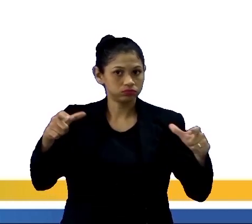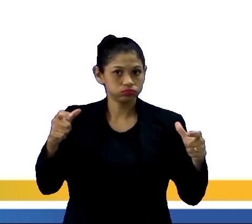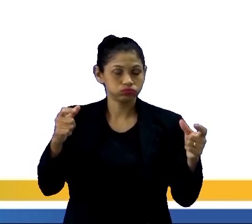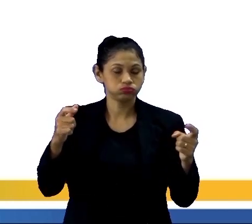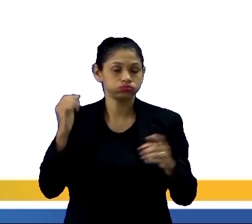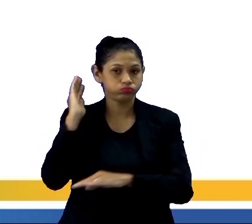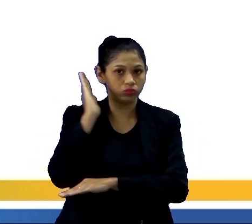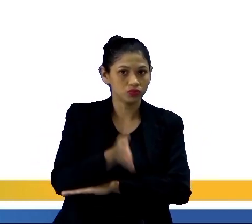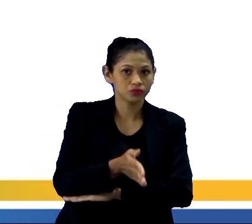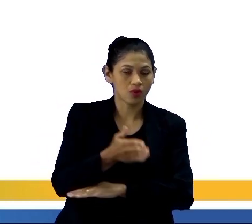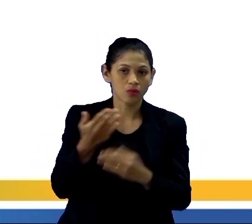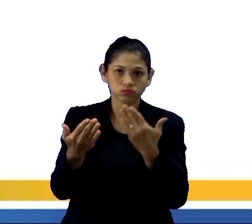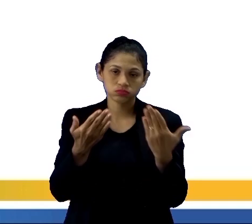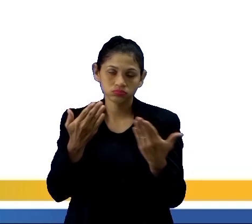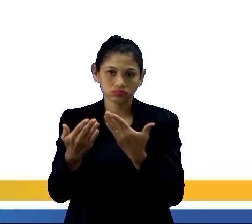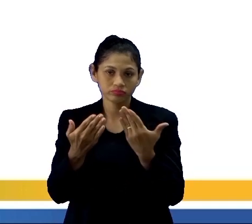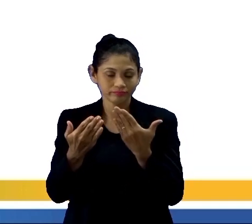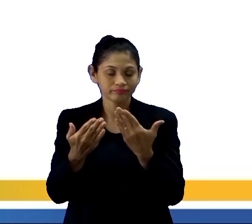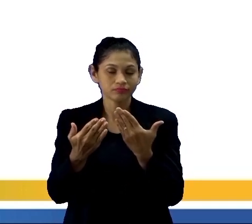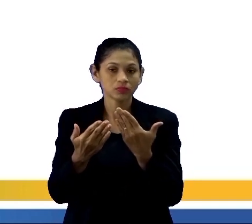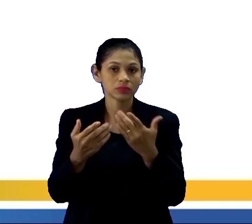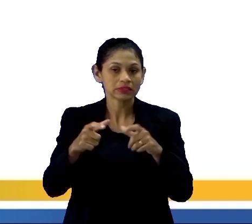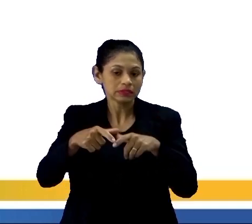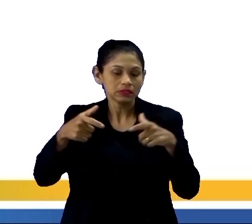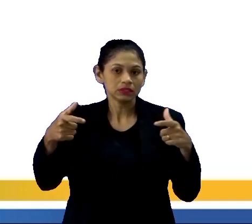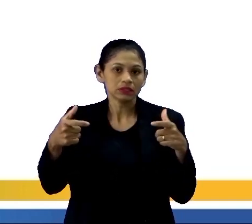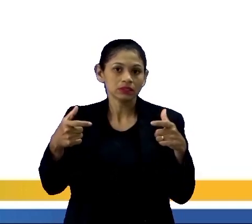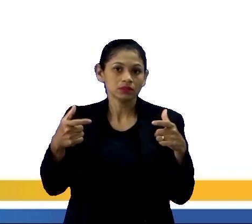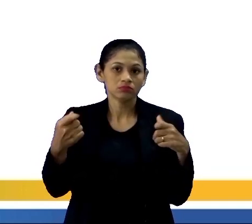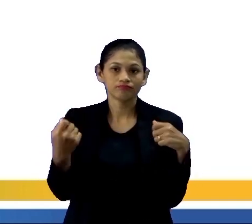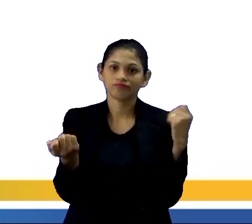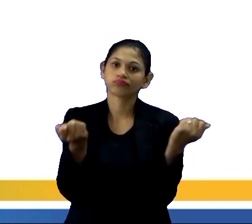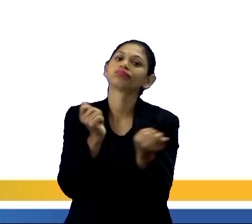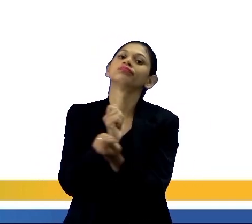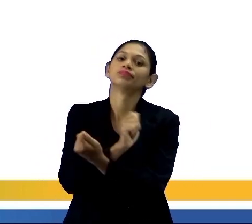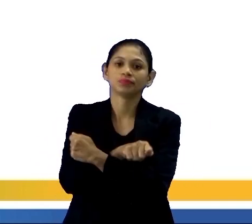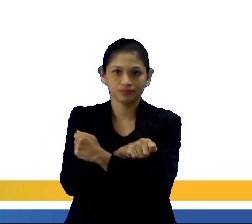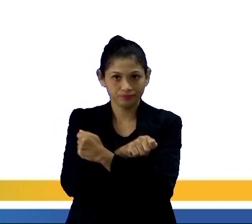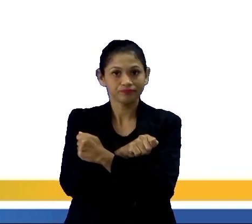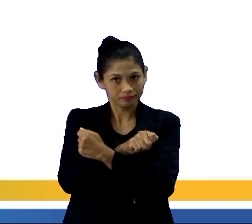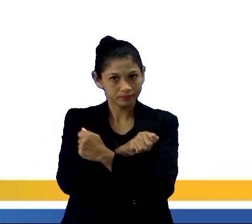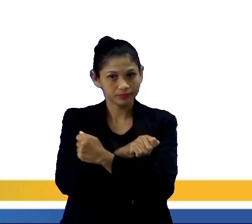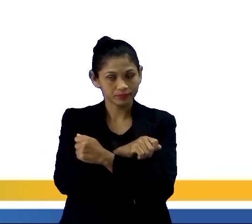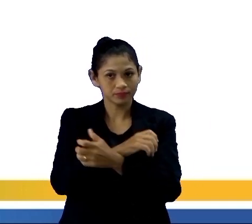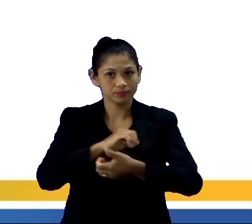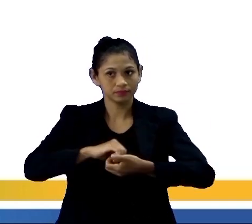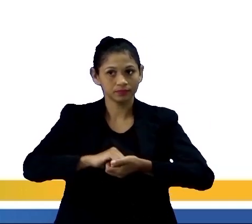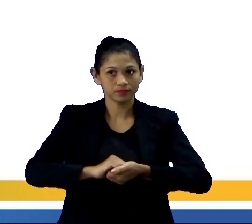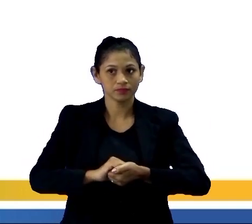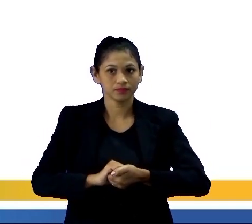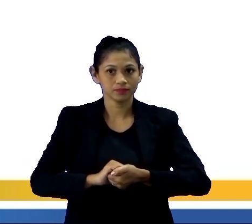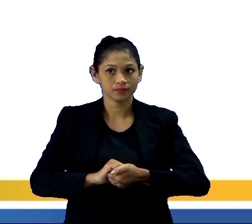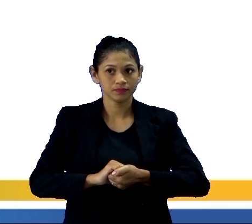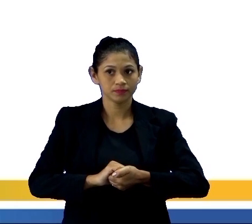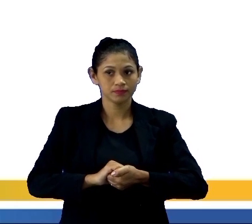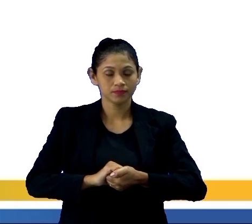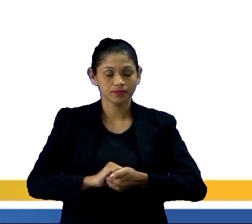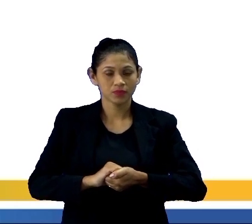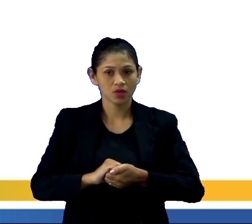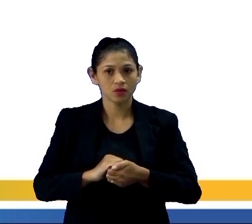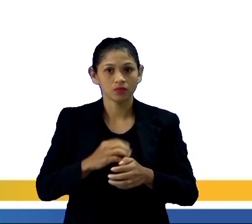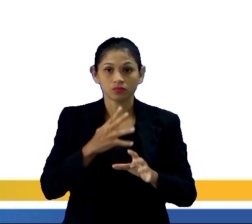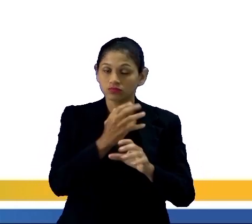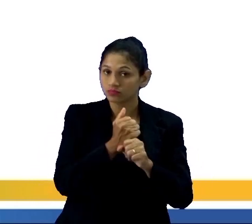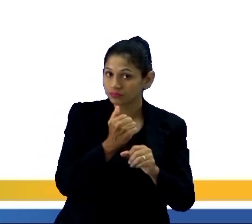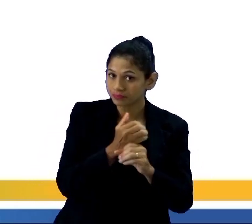diretamente proporcionais e grandezas inversamente proporcionais. Veremos como realizar os cálculos utilizando a